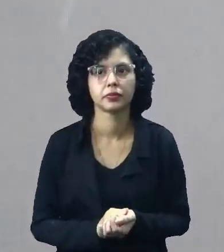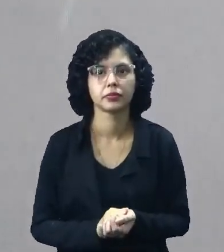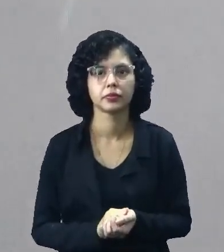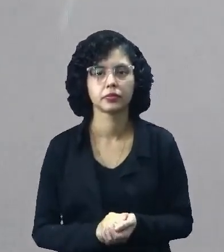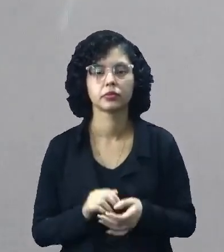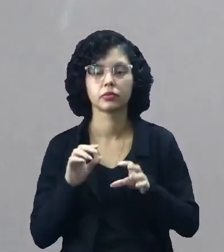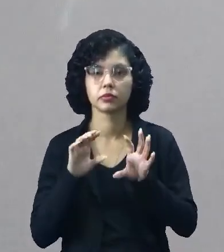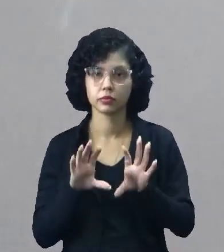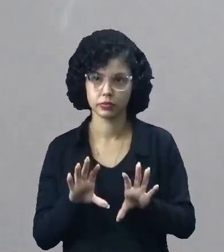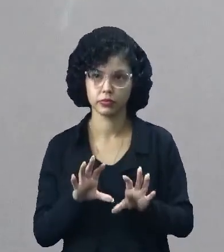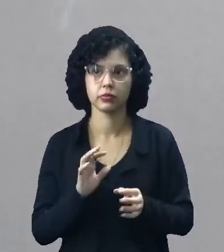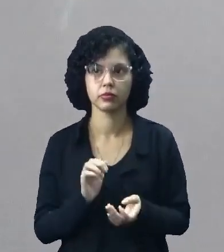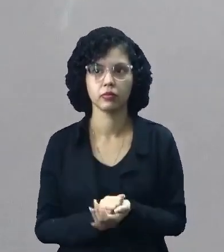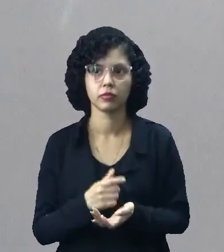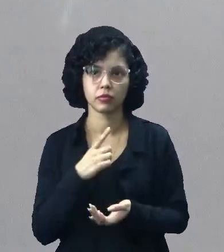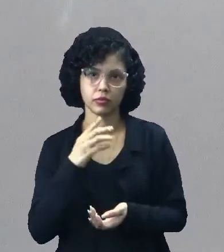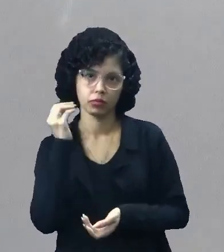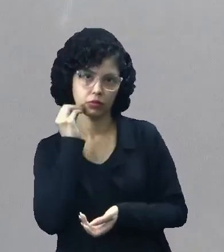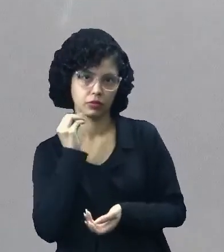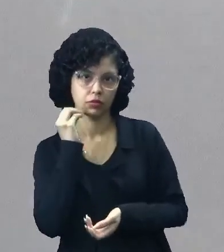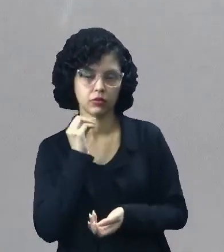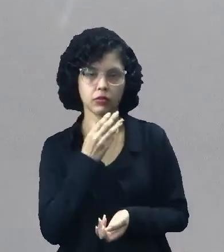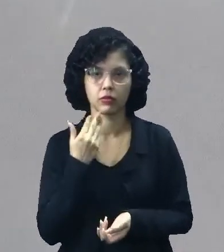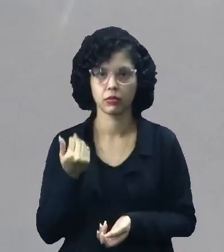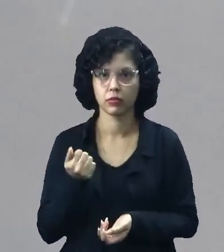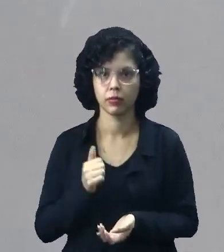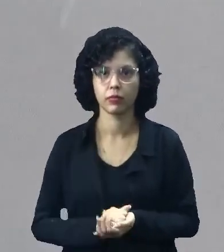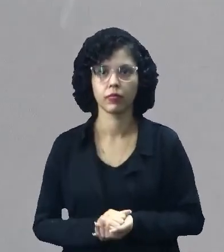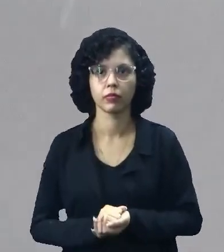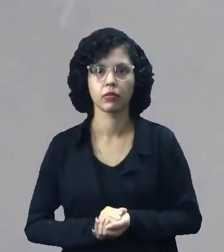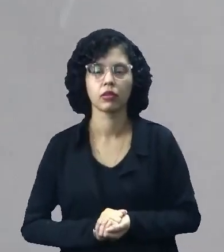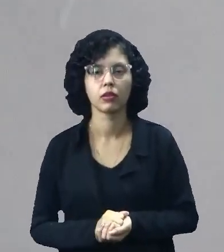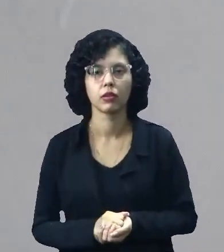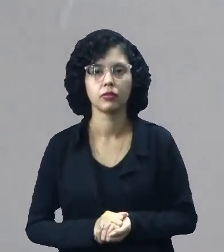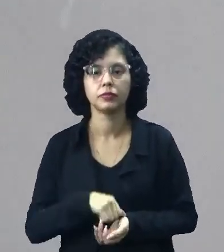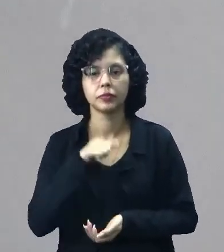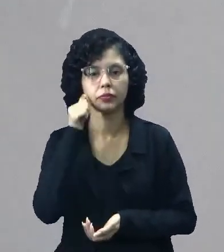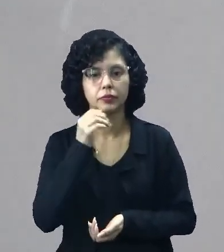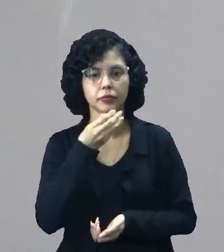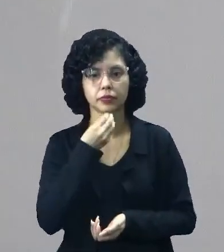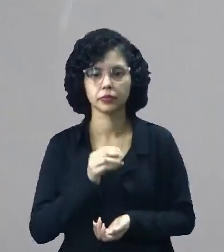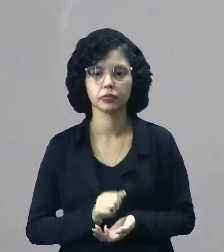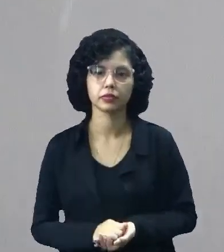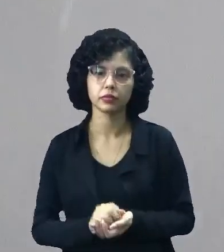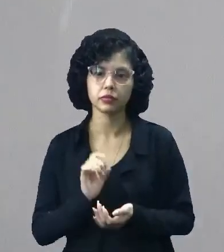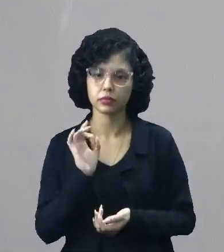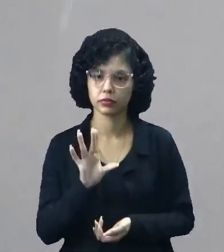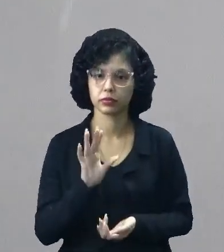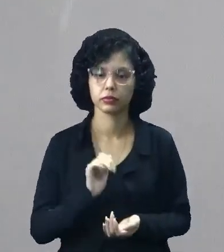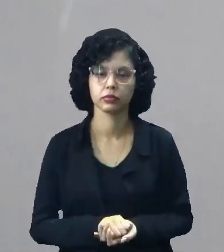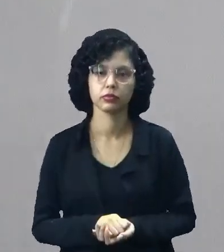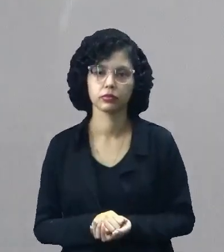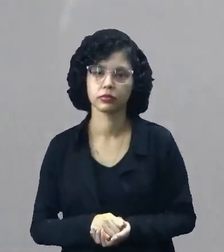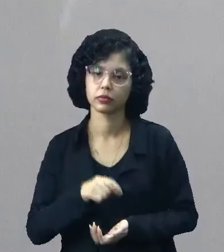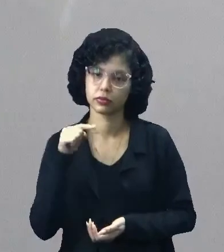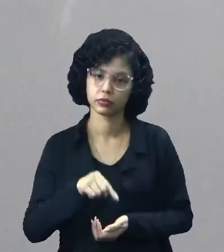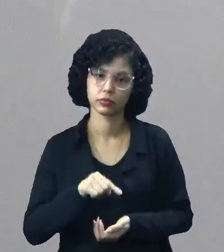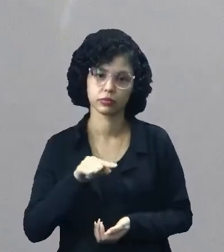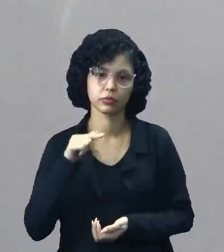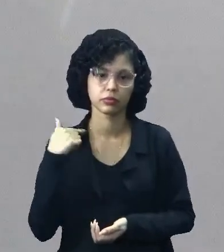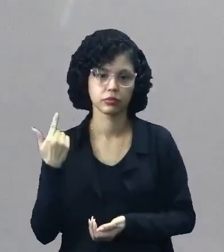E assim o mercado tende a se autorregular. Então, meninas e meninos, por hoje é só. Para ter